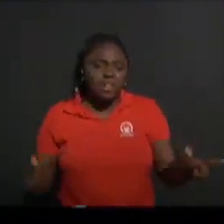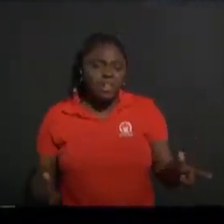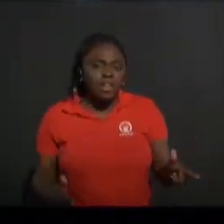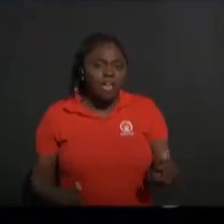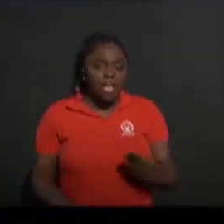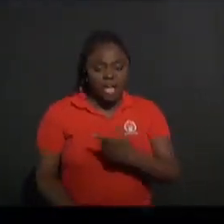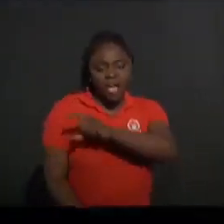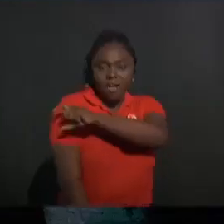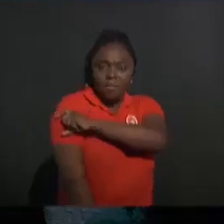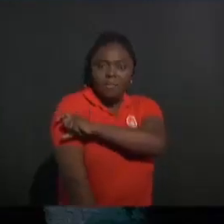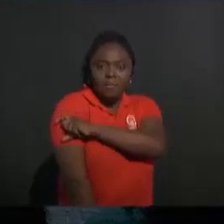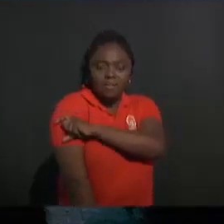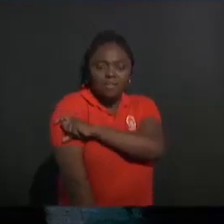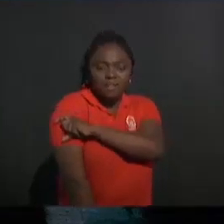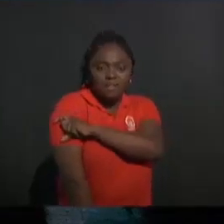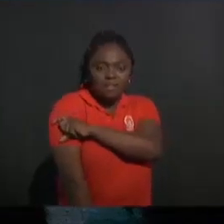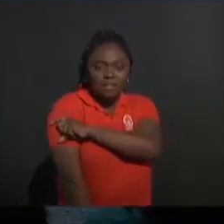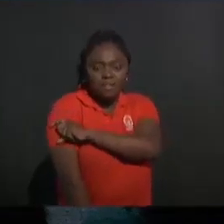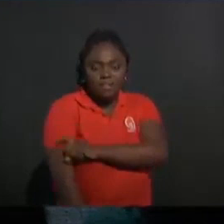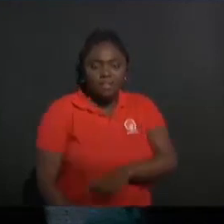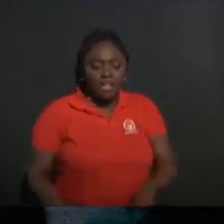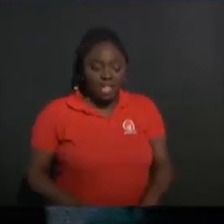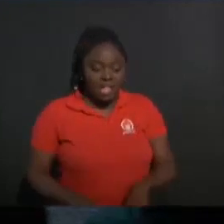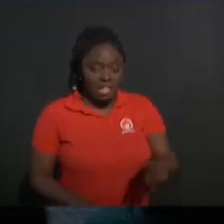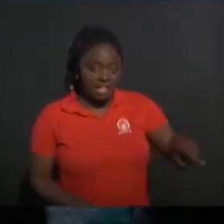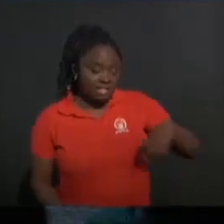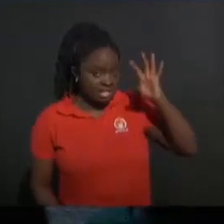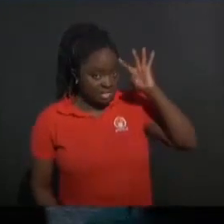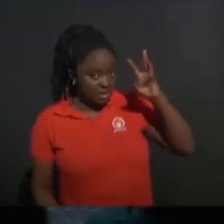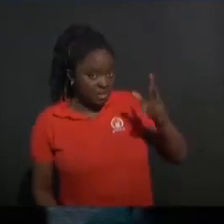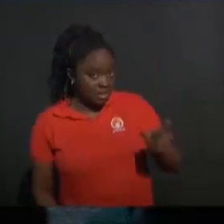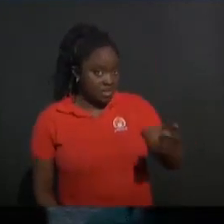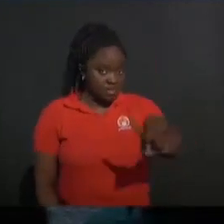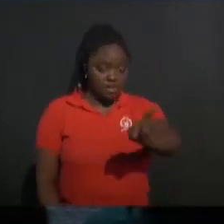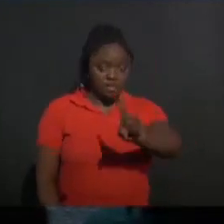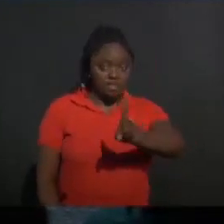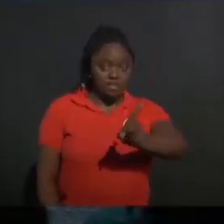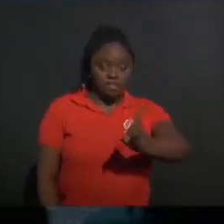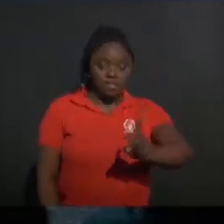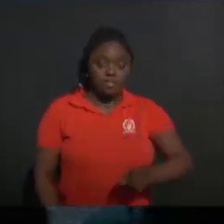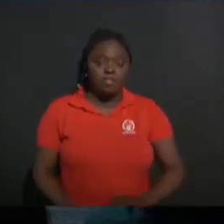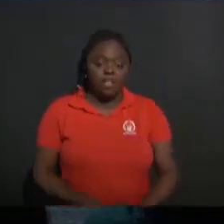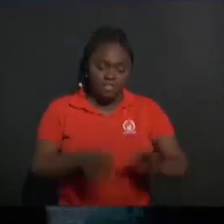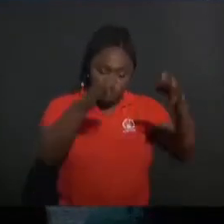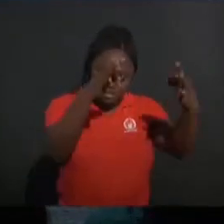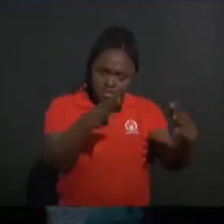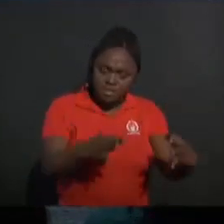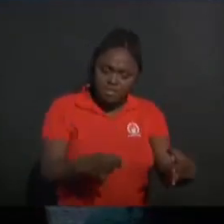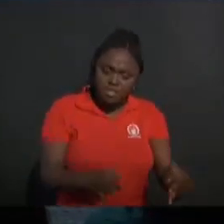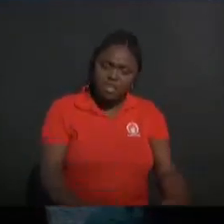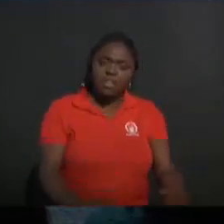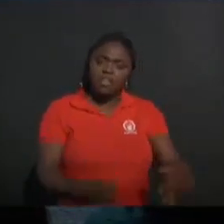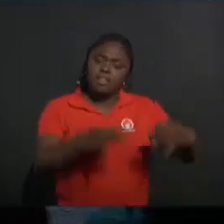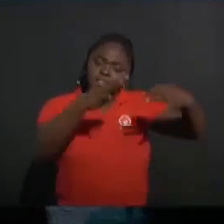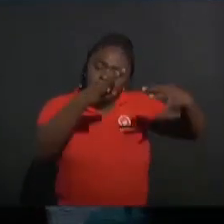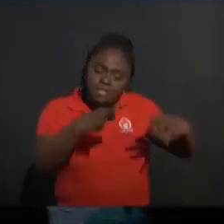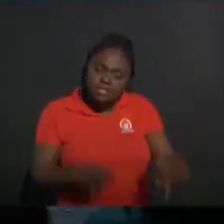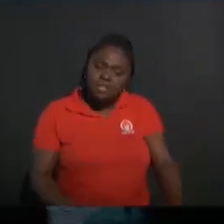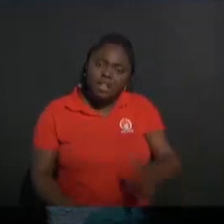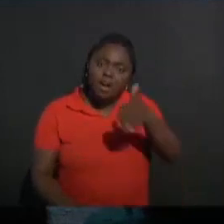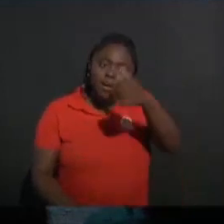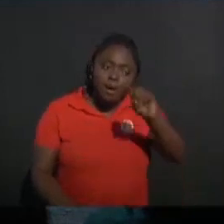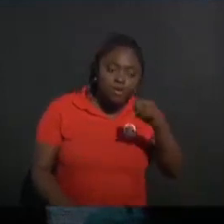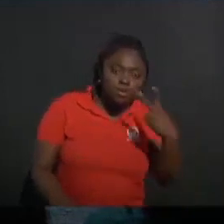Gente, eles não achavam, não. era certeza